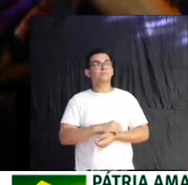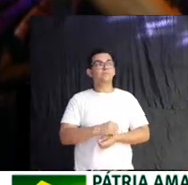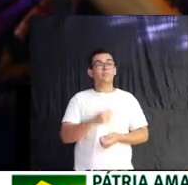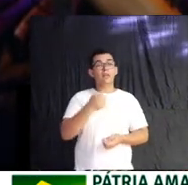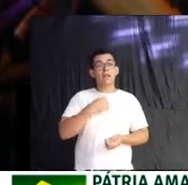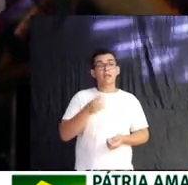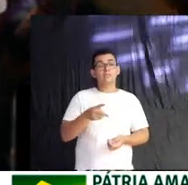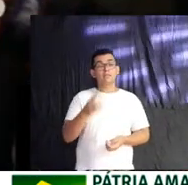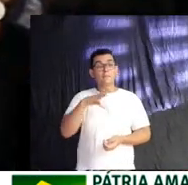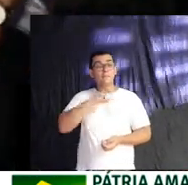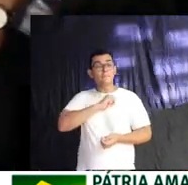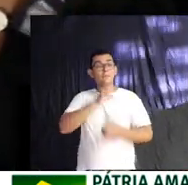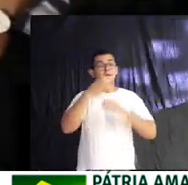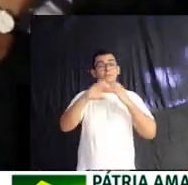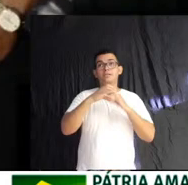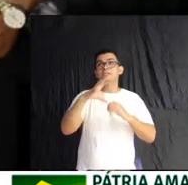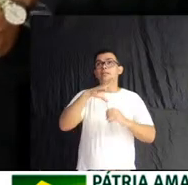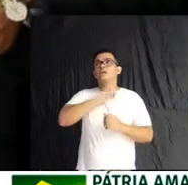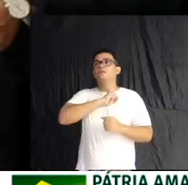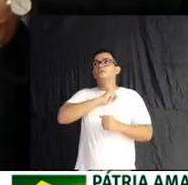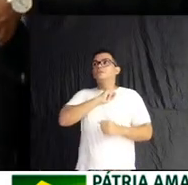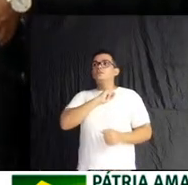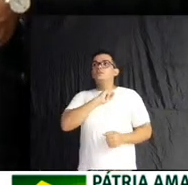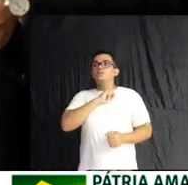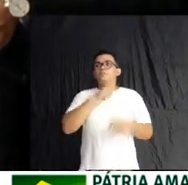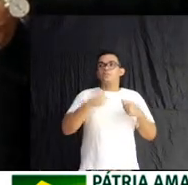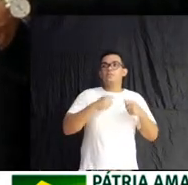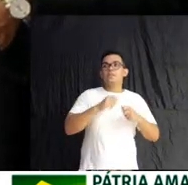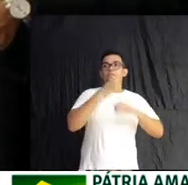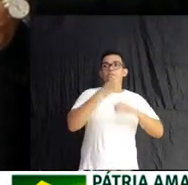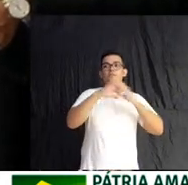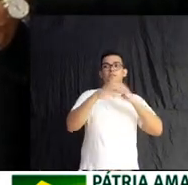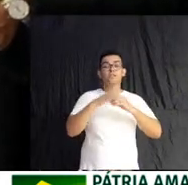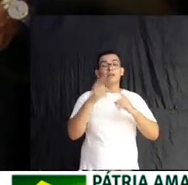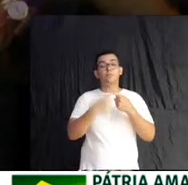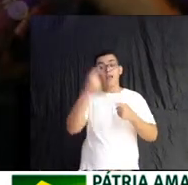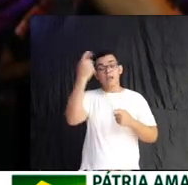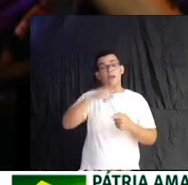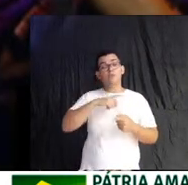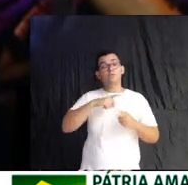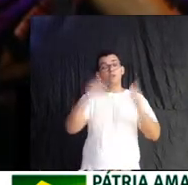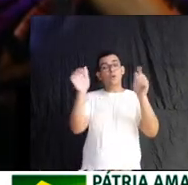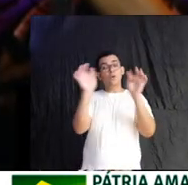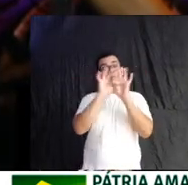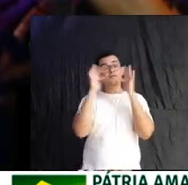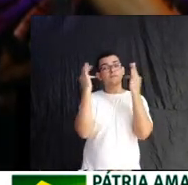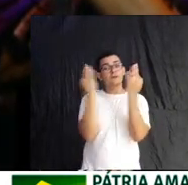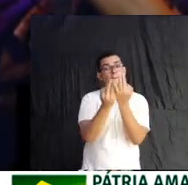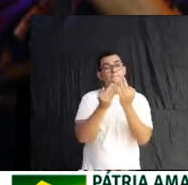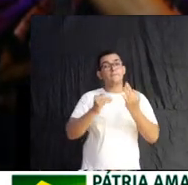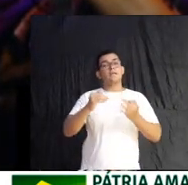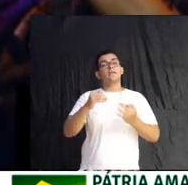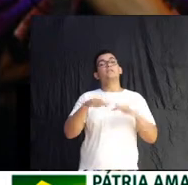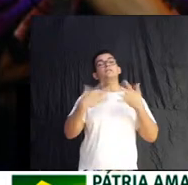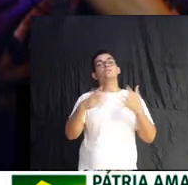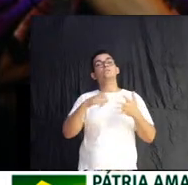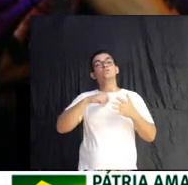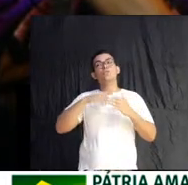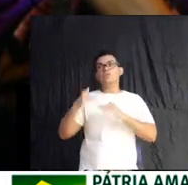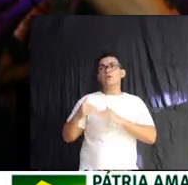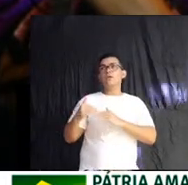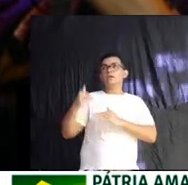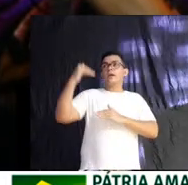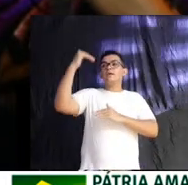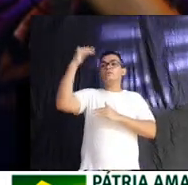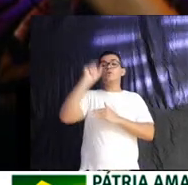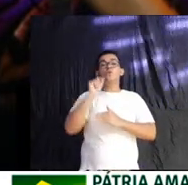cantar. Era uma coisa, era uma paixão, que eu venho de uma família que tinha, que eu convivi, cresci com um tio